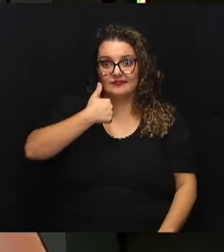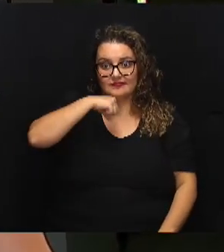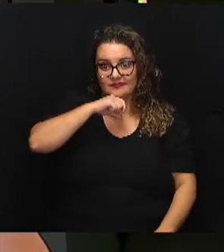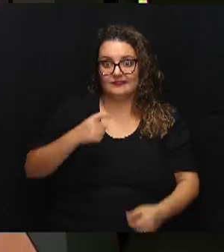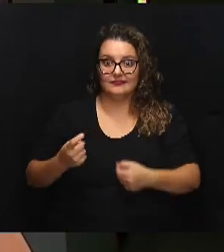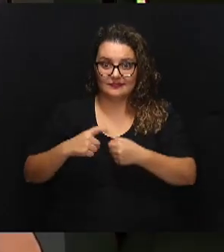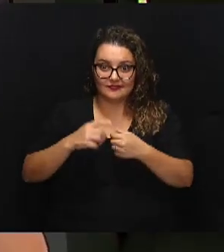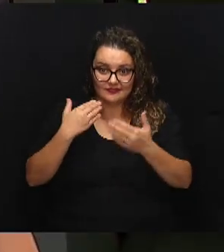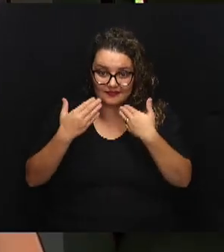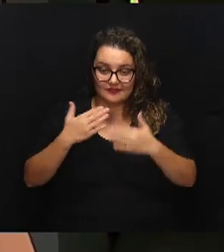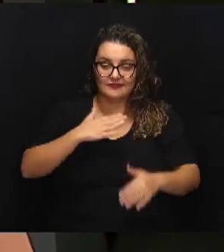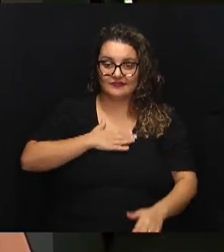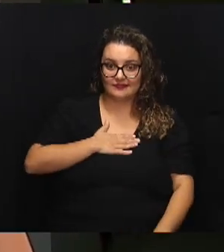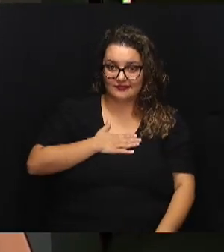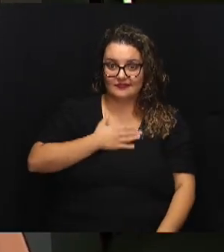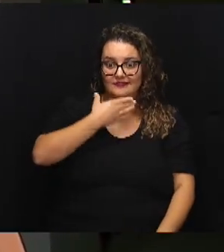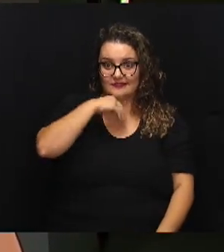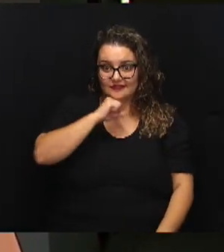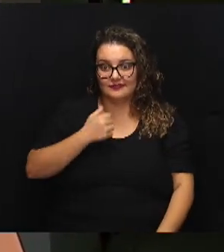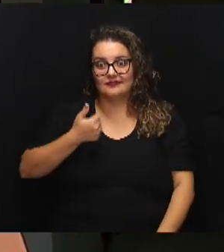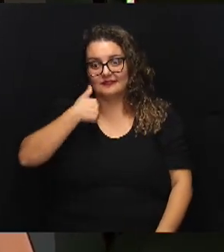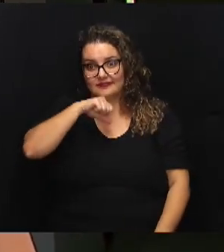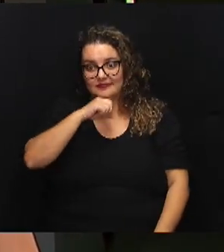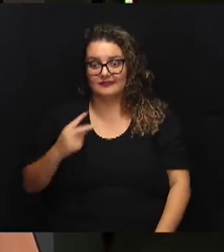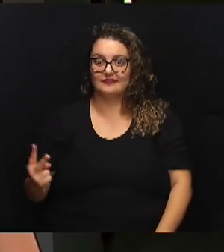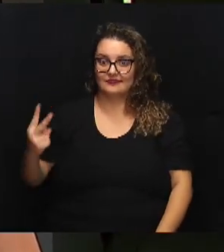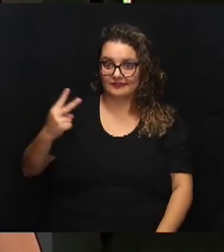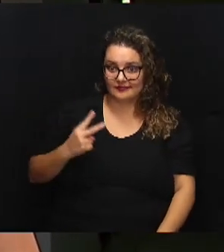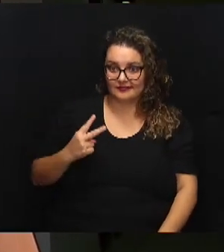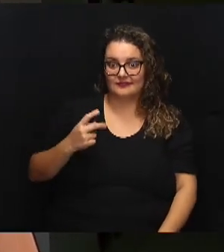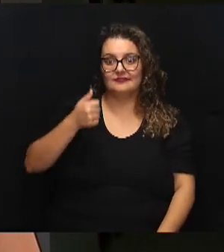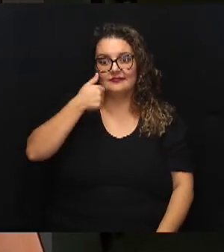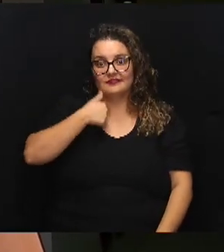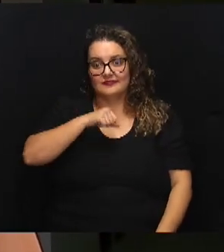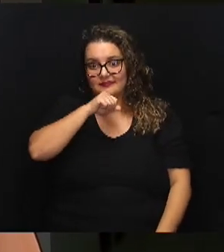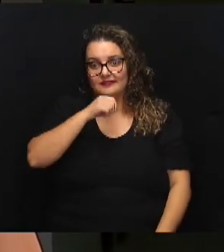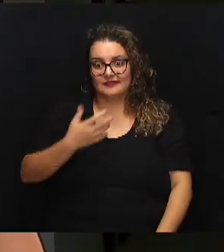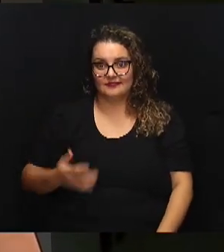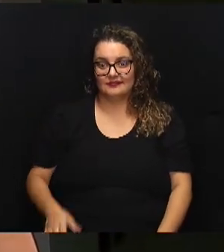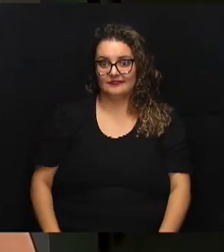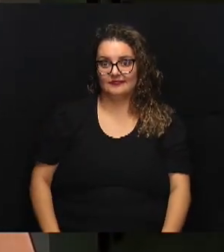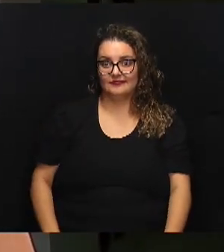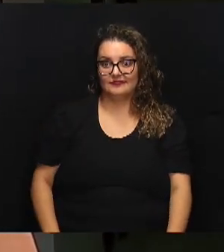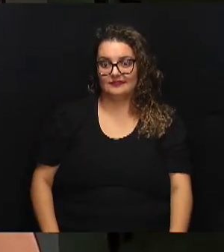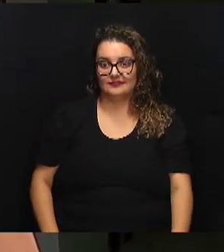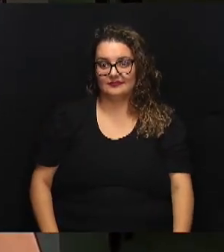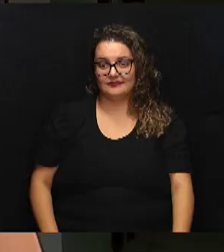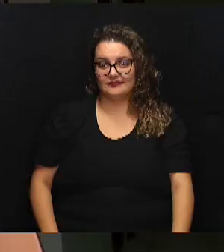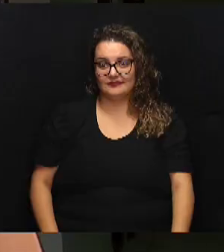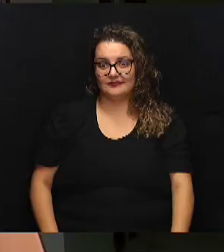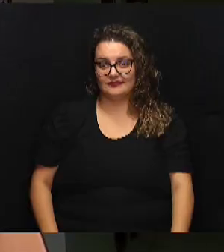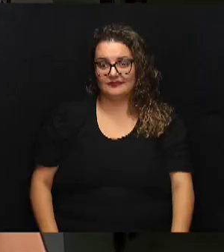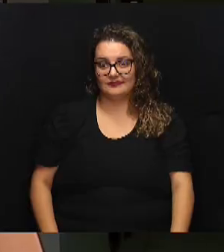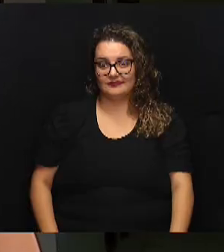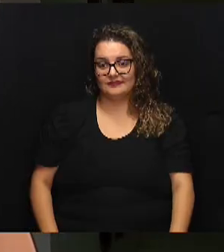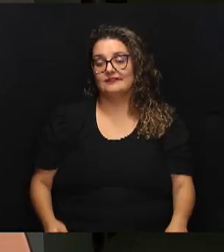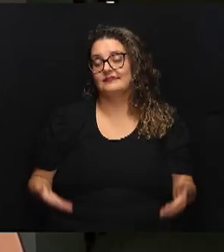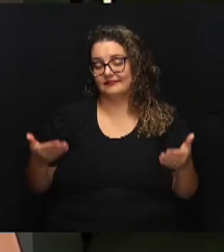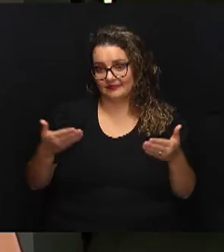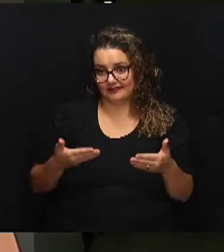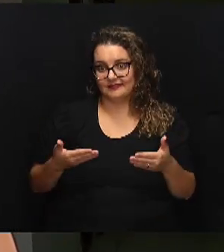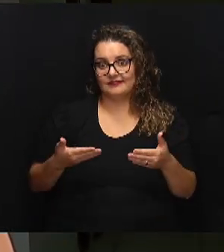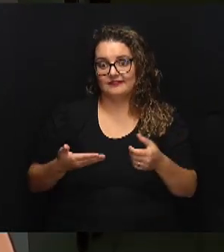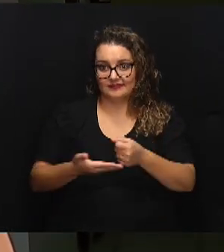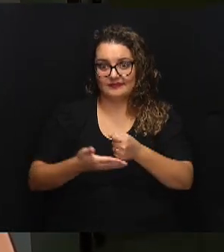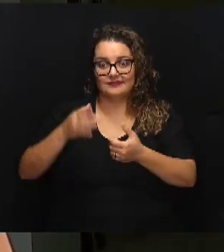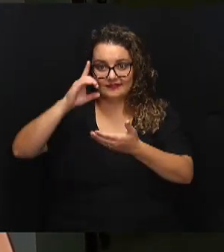falar comigo, né? Meus pais estão vindo me ver, né? Minha mãe, né? E assim, hoje a base é